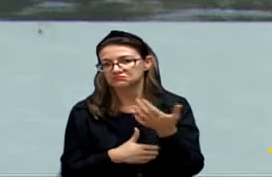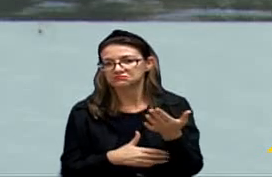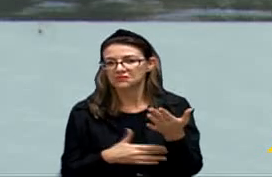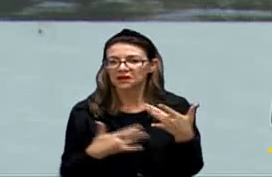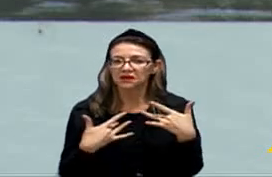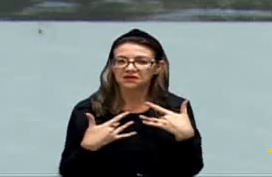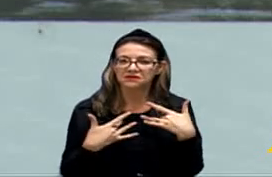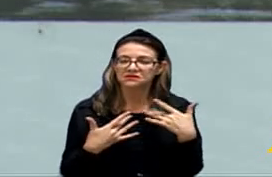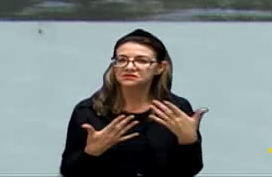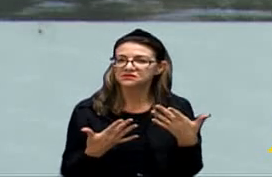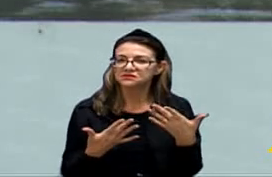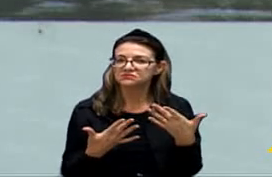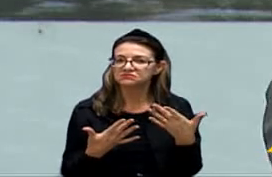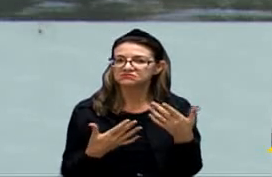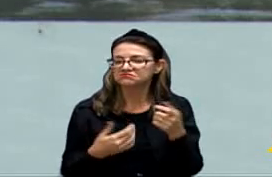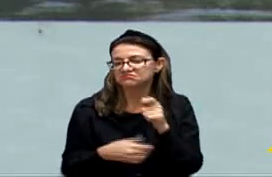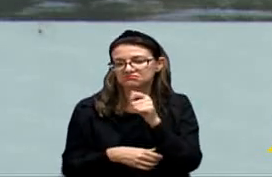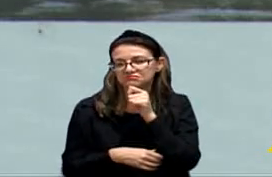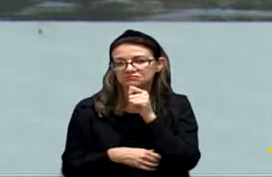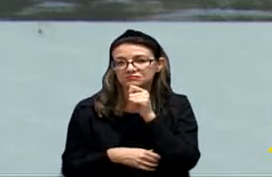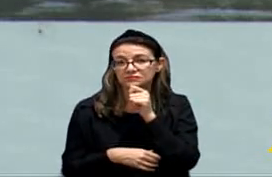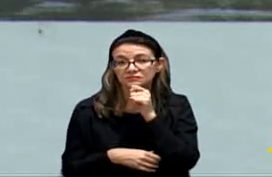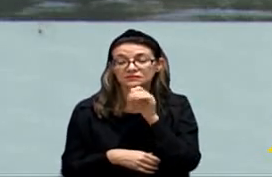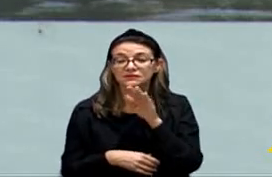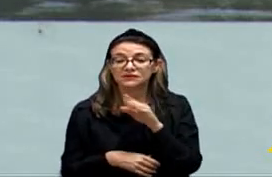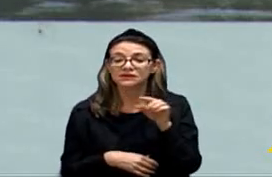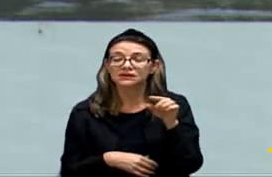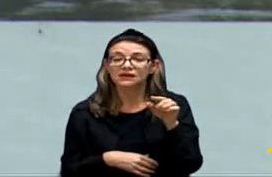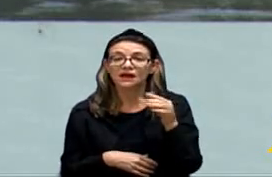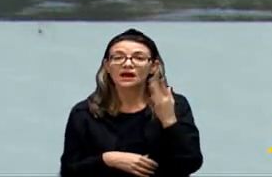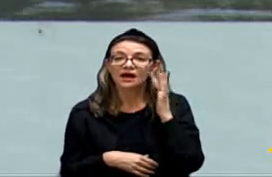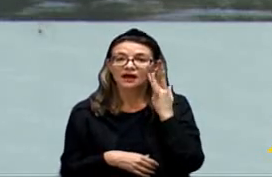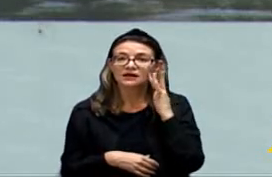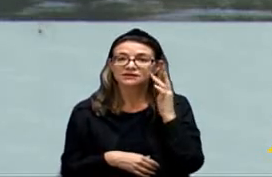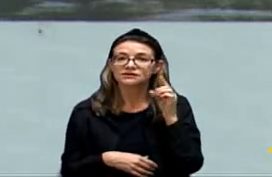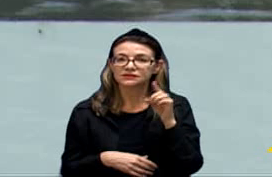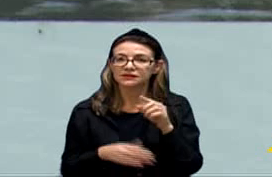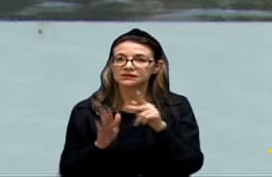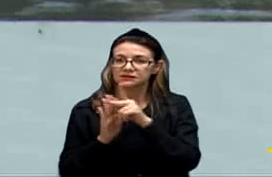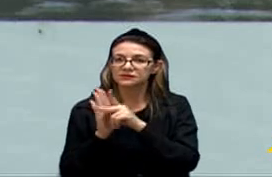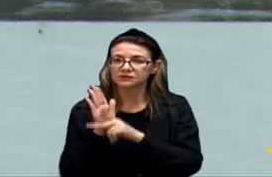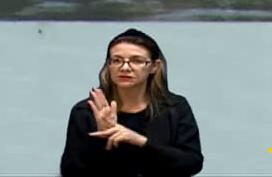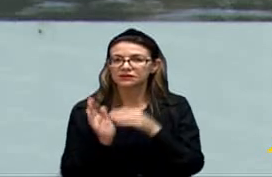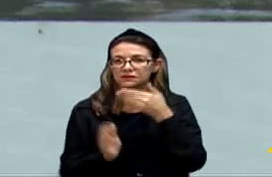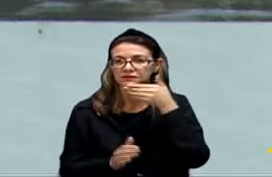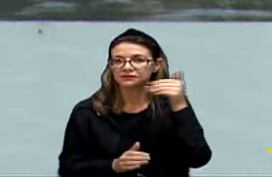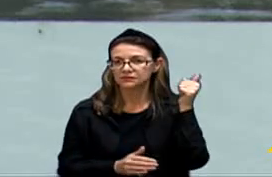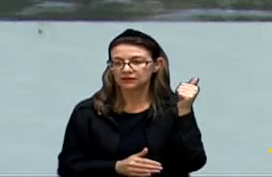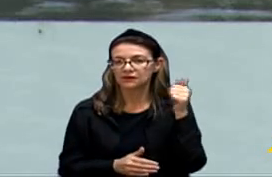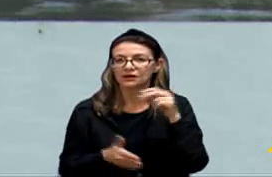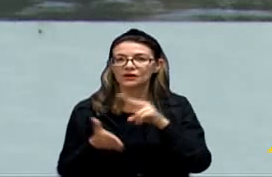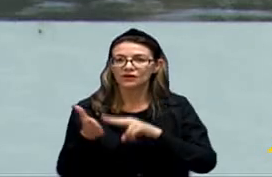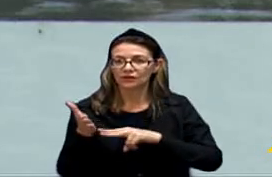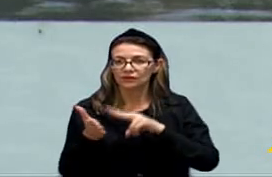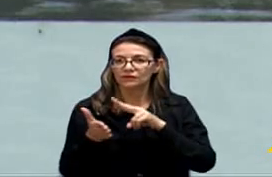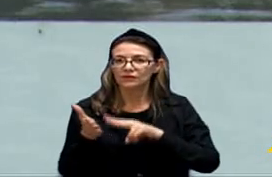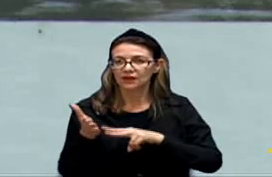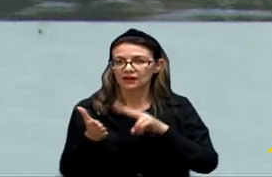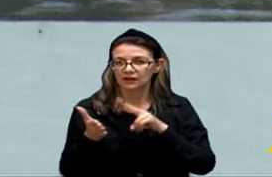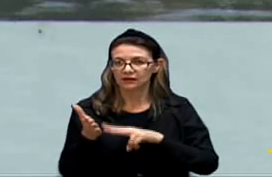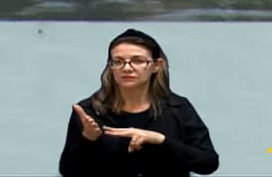relação a isso nós entendemos que esse seja mais adequado e vou fazer a leitura do artigo primeiro